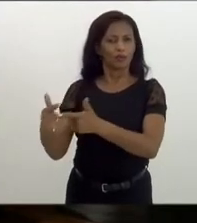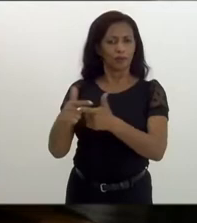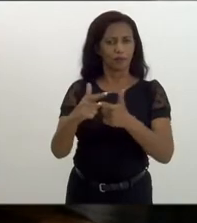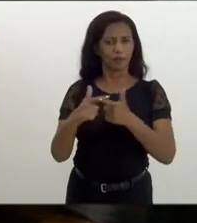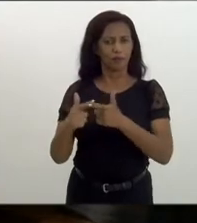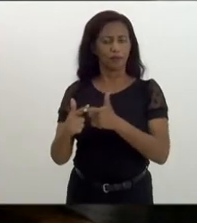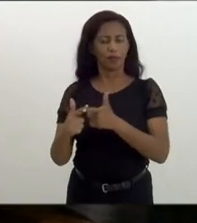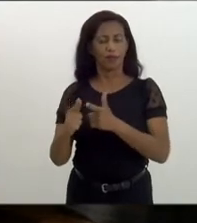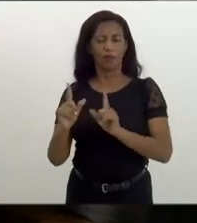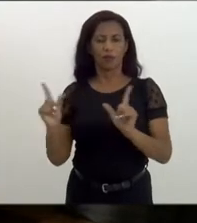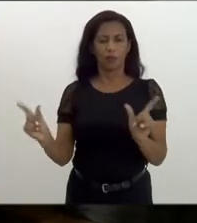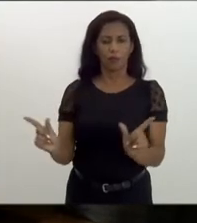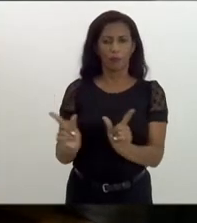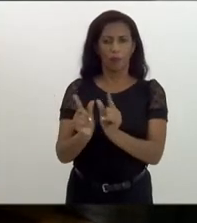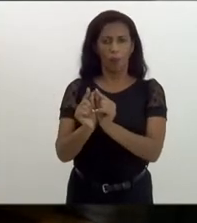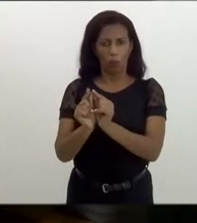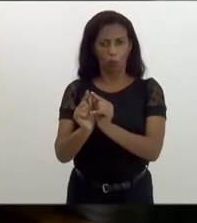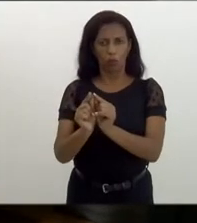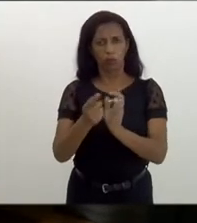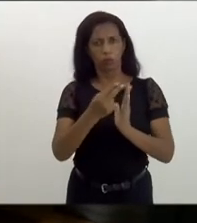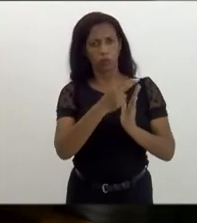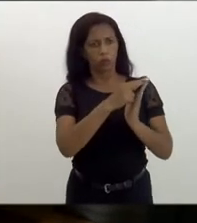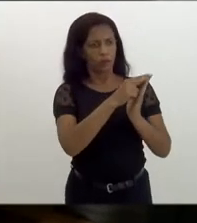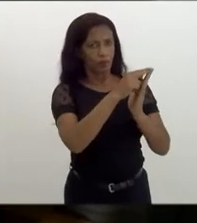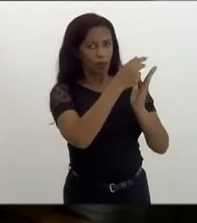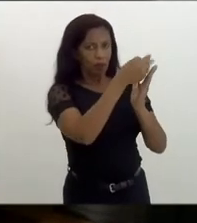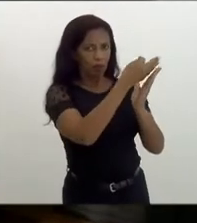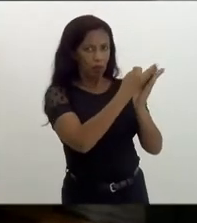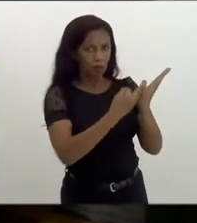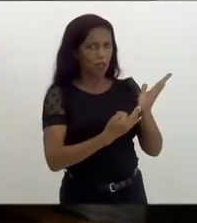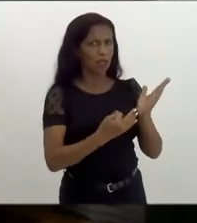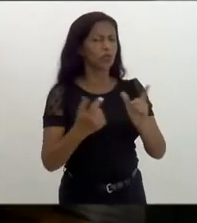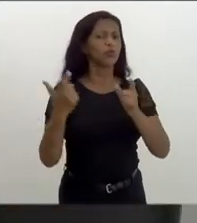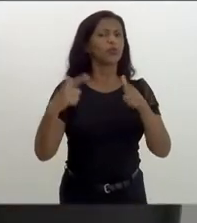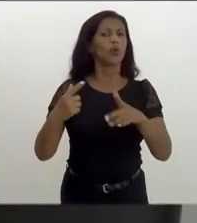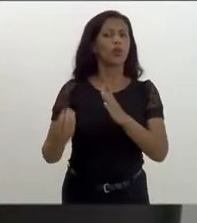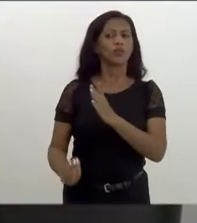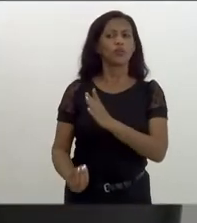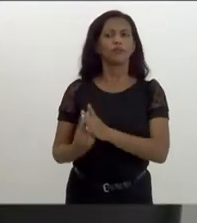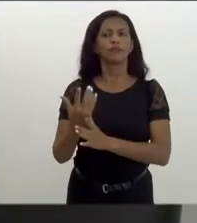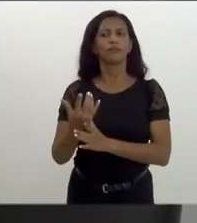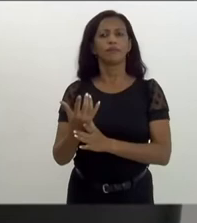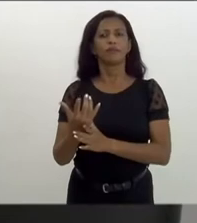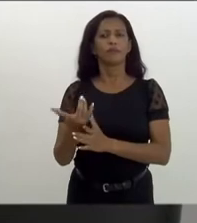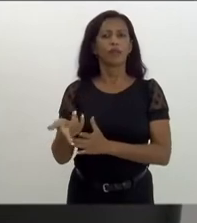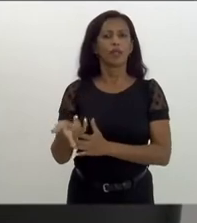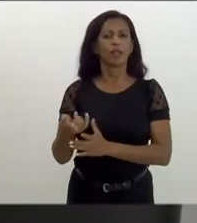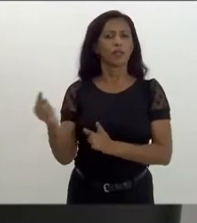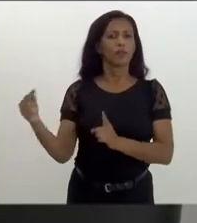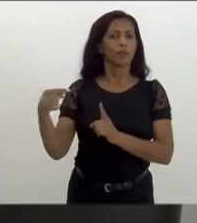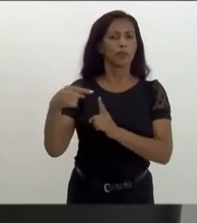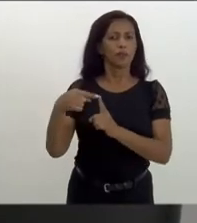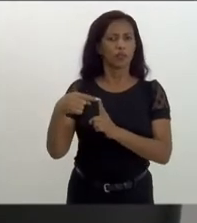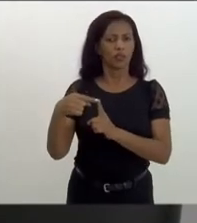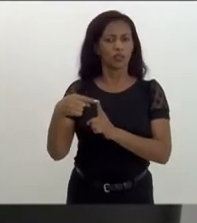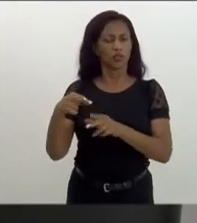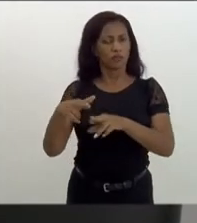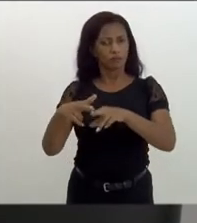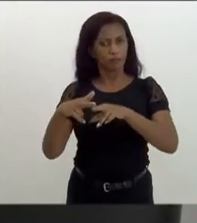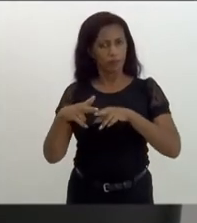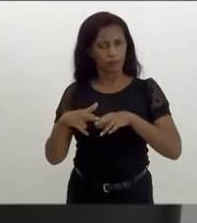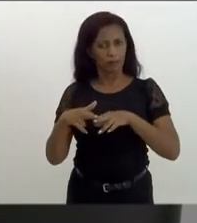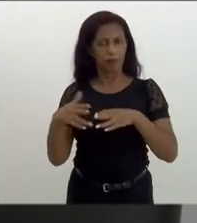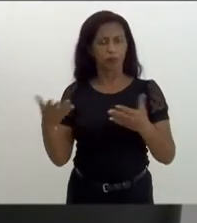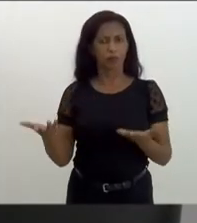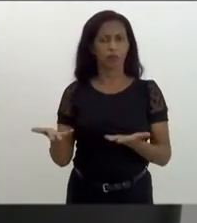eu vou fazer um breve apanhado para as pessoas entenderem Da onde surgiu o objetivo as razões